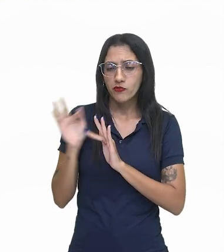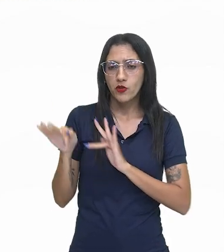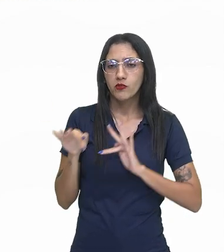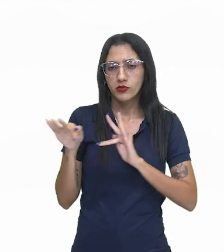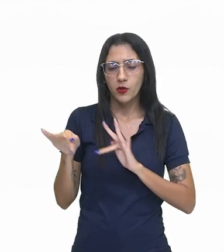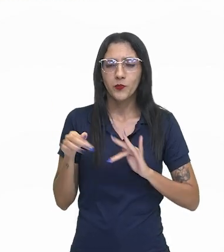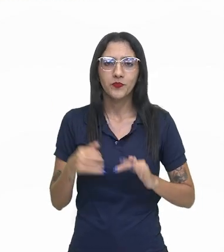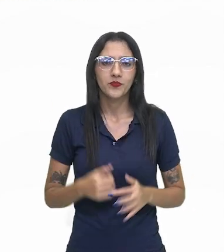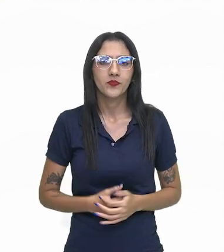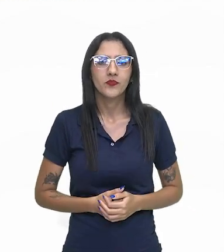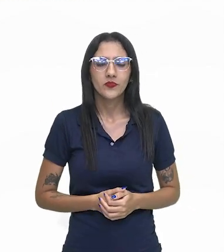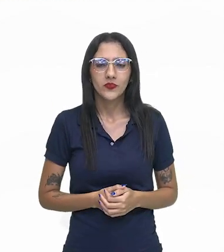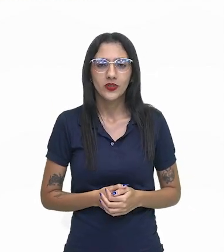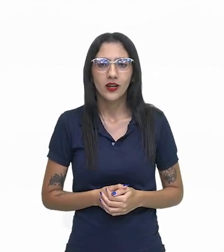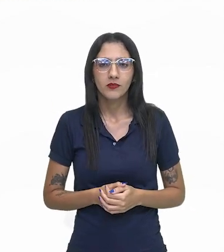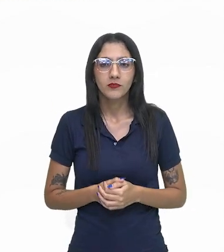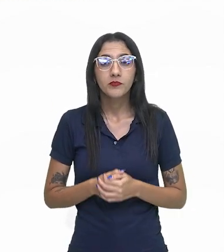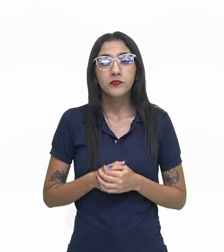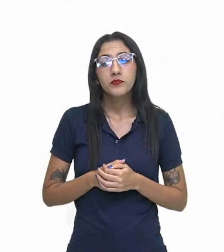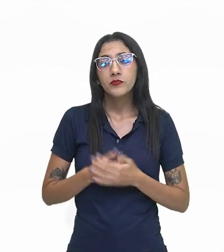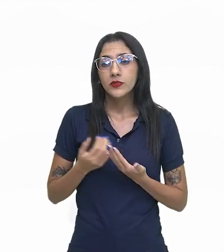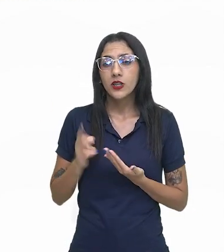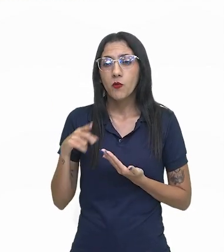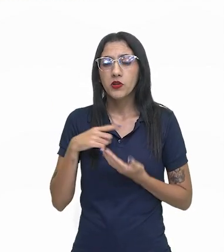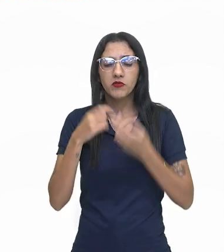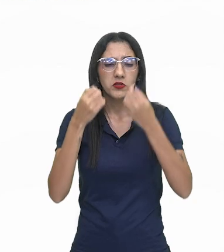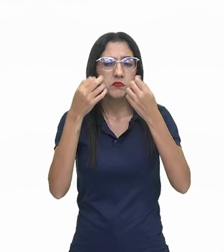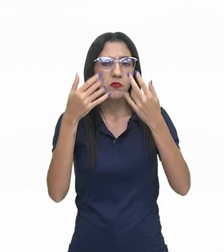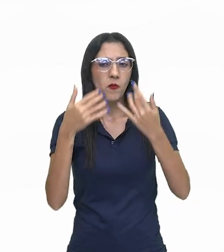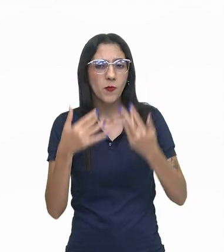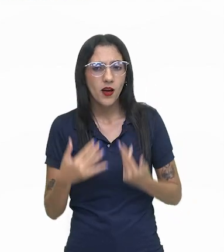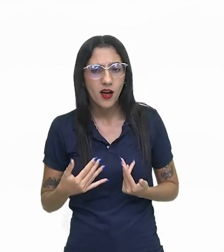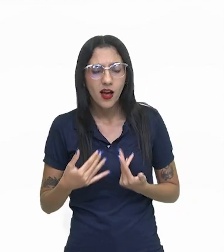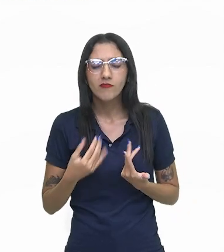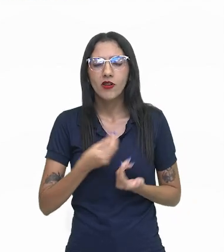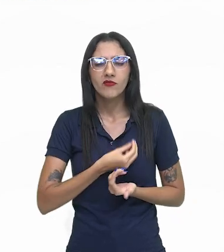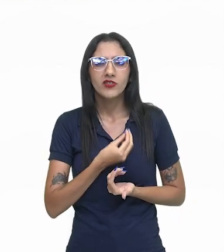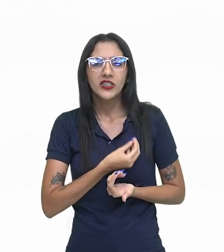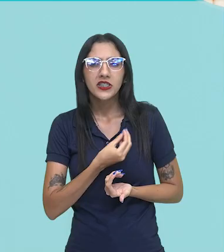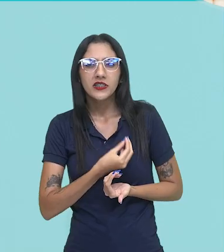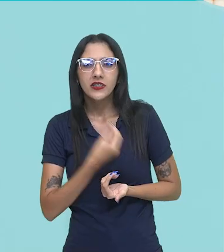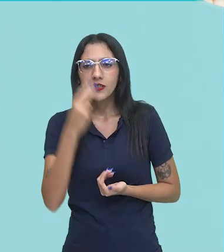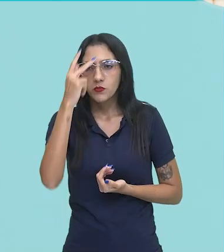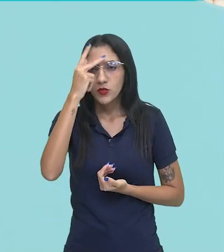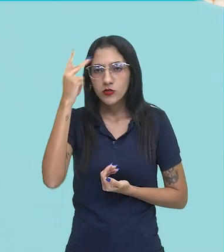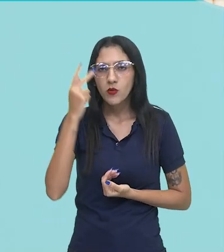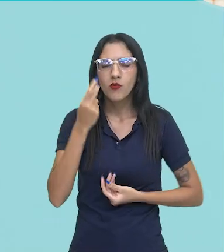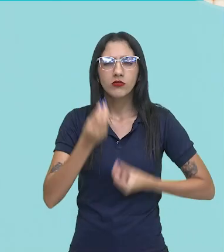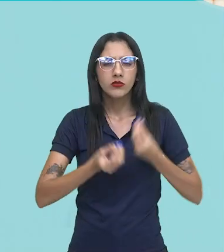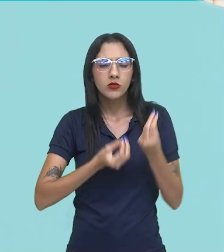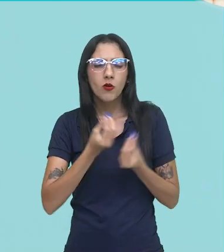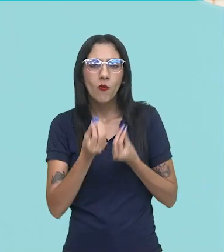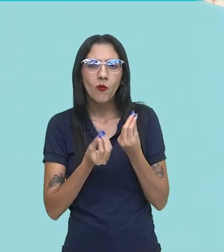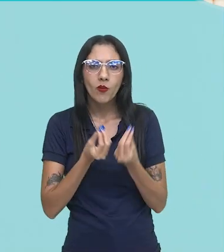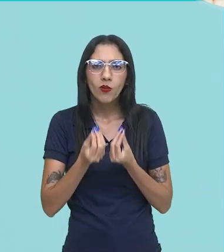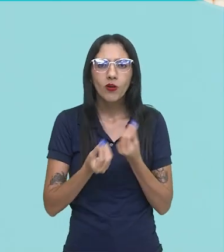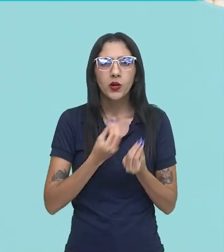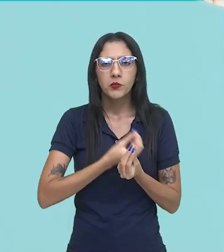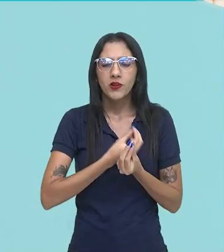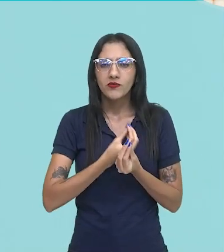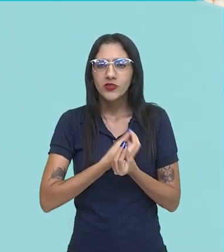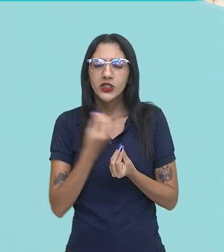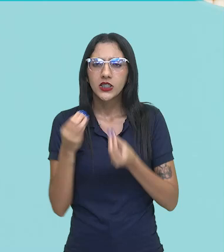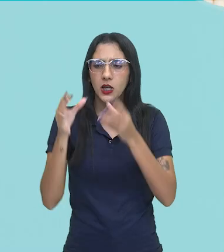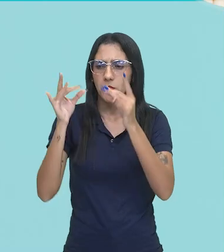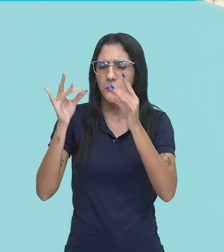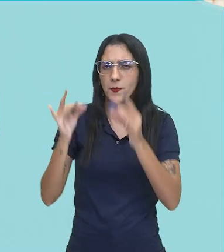eles iam falar, né, da vida dos aristocratas, né? Diziam como viviam, fazia a